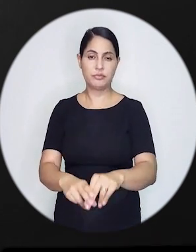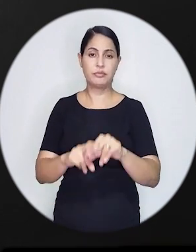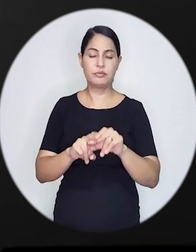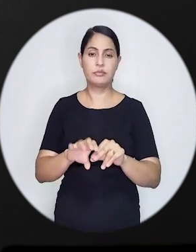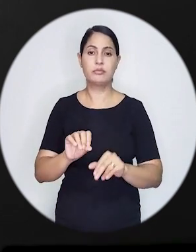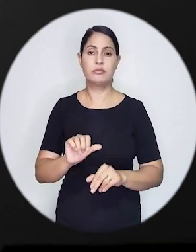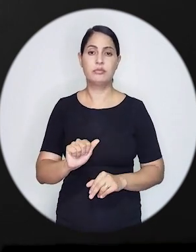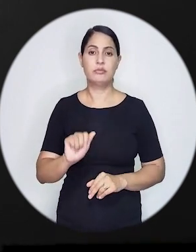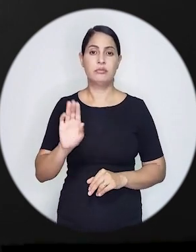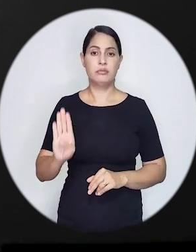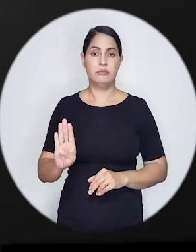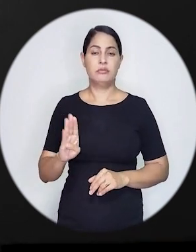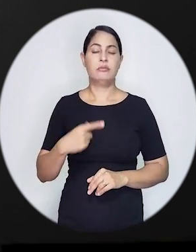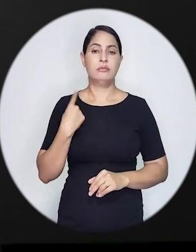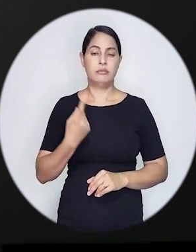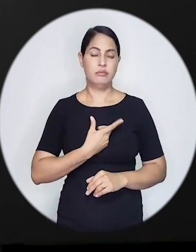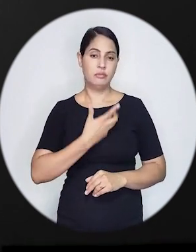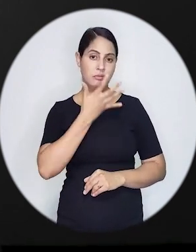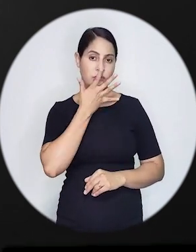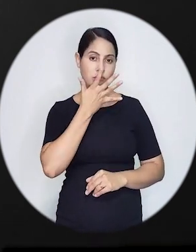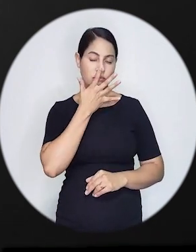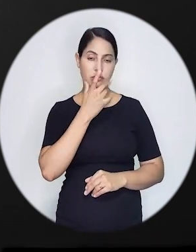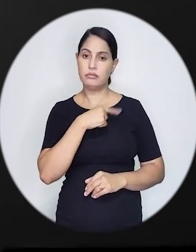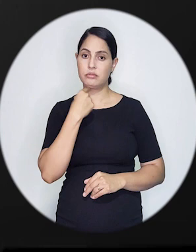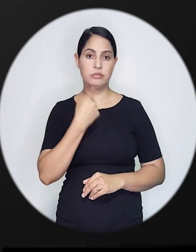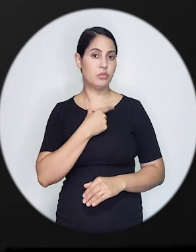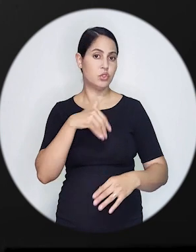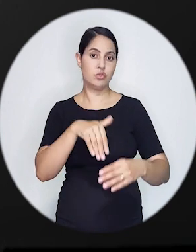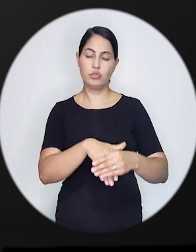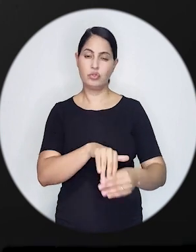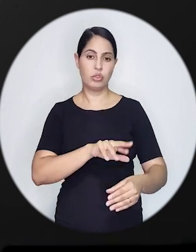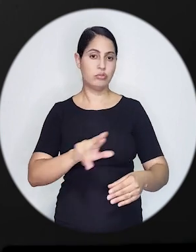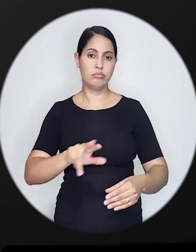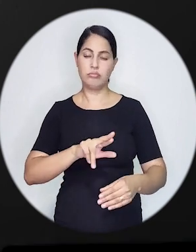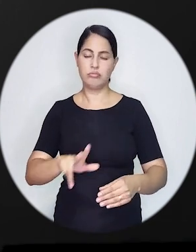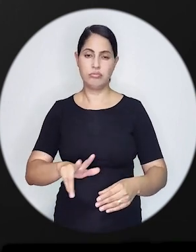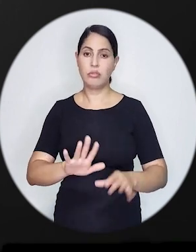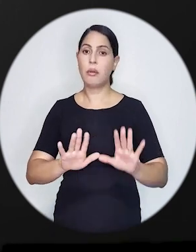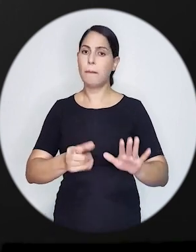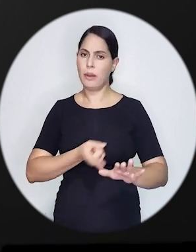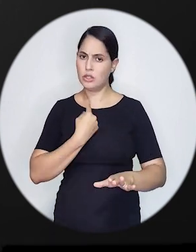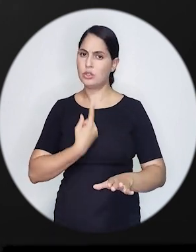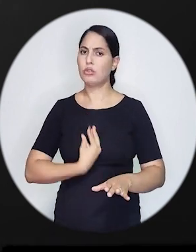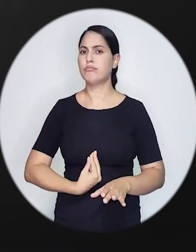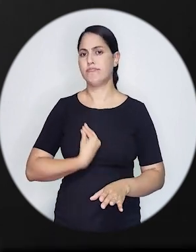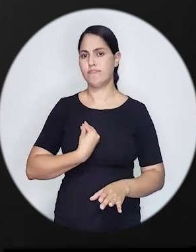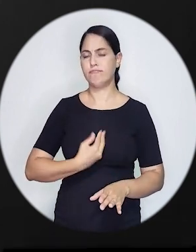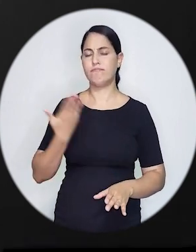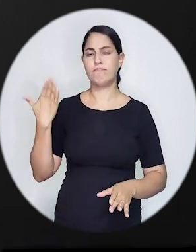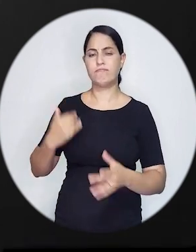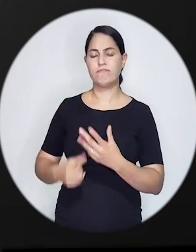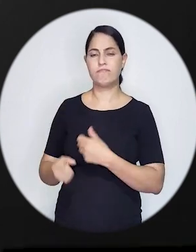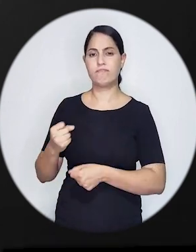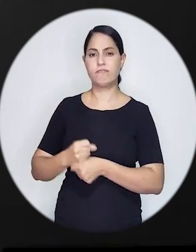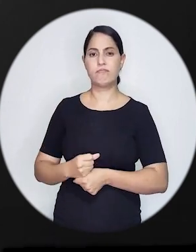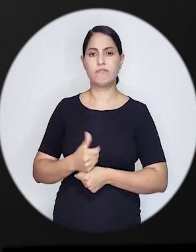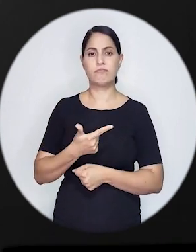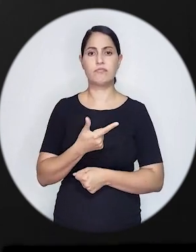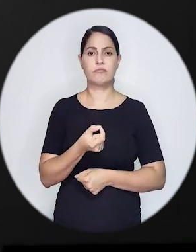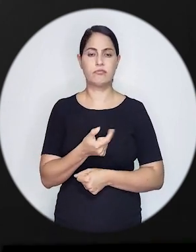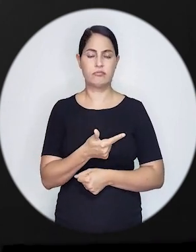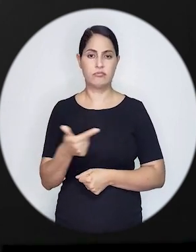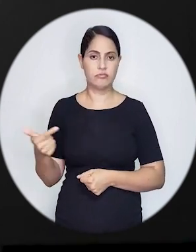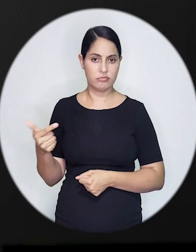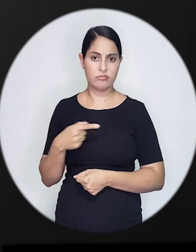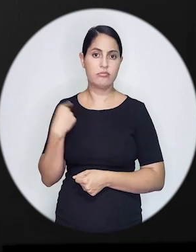são exatamente nesse sentido. Aquilo que a OAB, como membro ouvinte, a gente não tinha voto, mas a gente pôde participar a partir